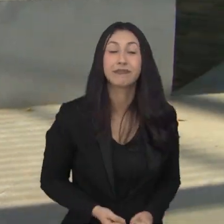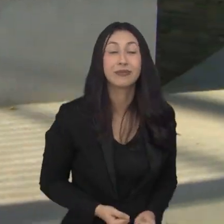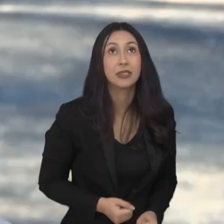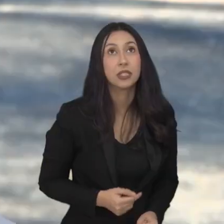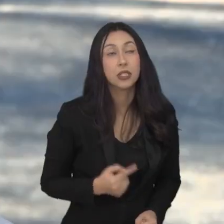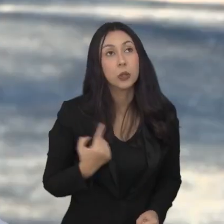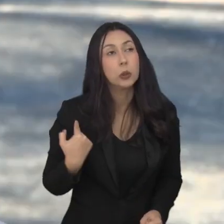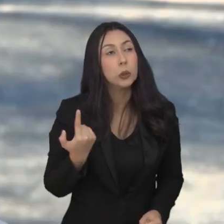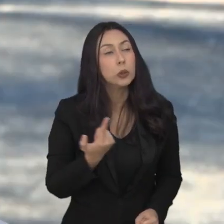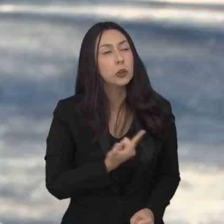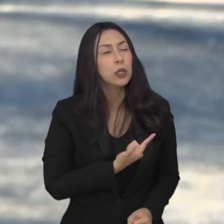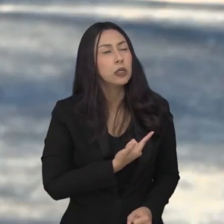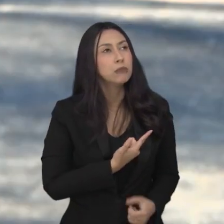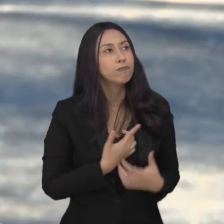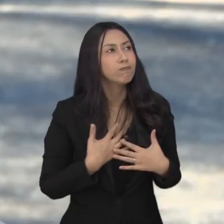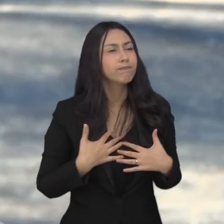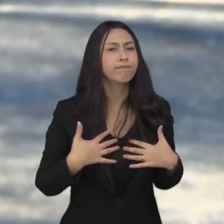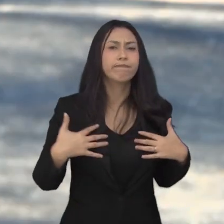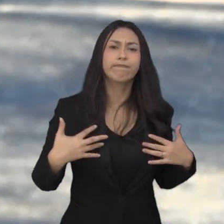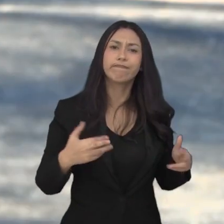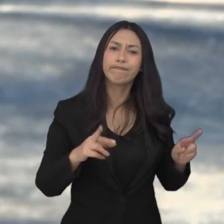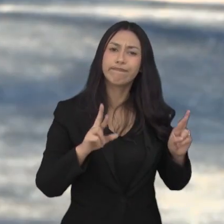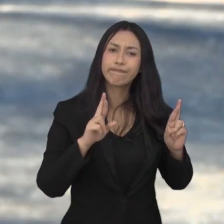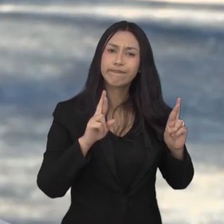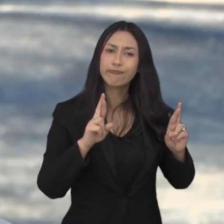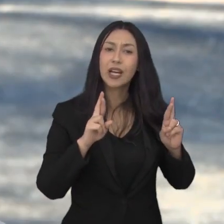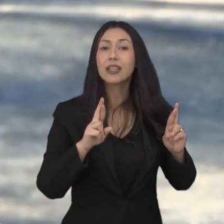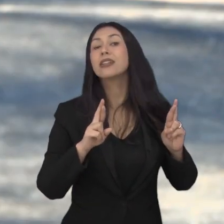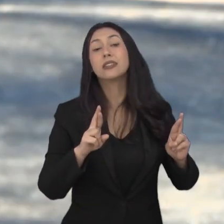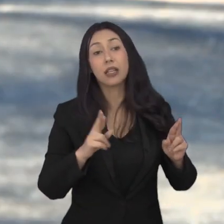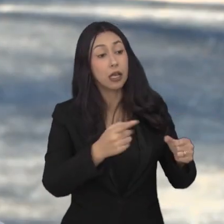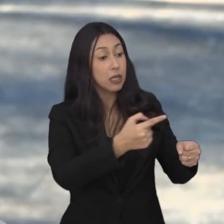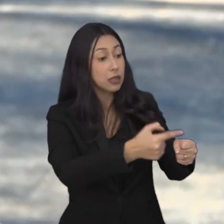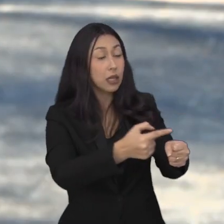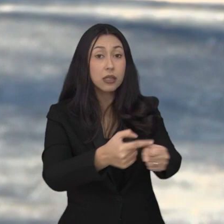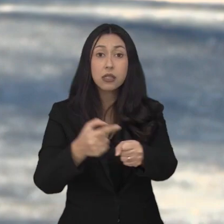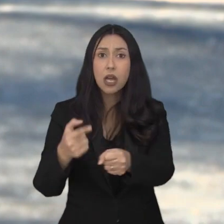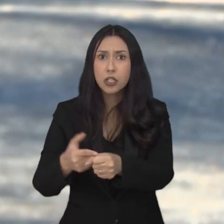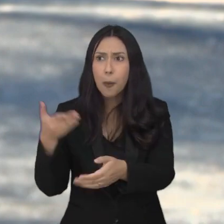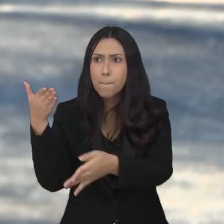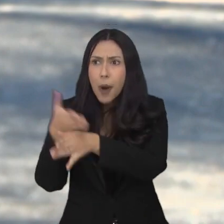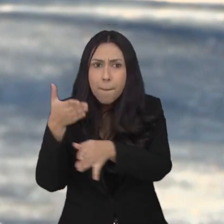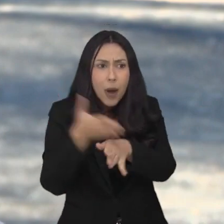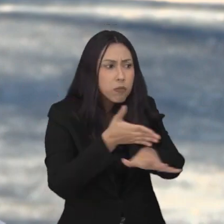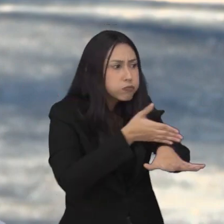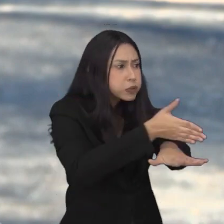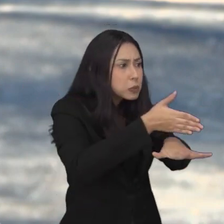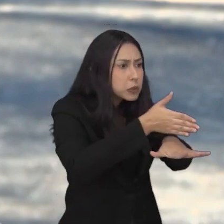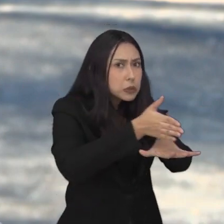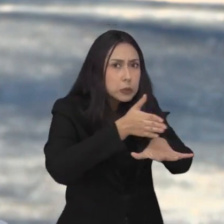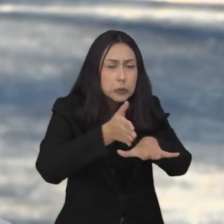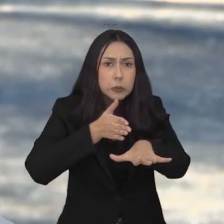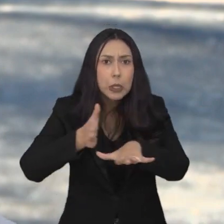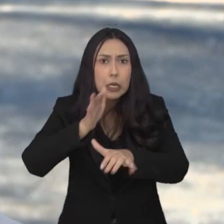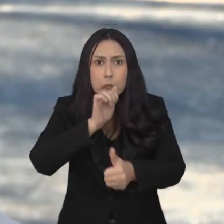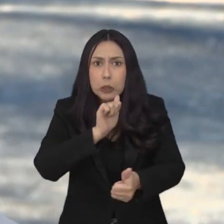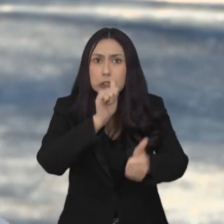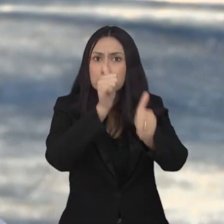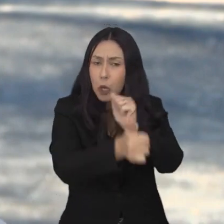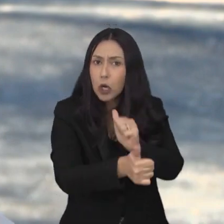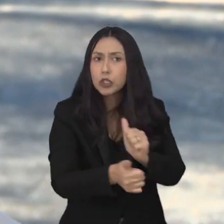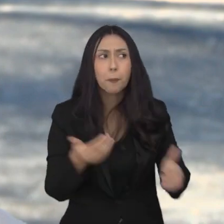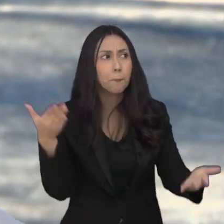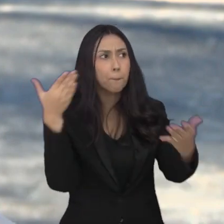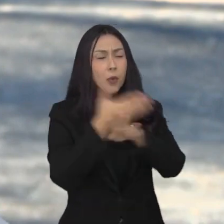mesmo? E isso para nós é um espelho, né? O nosso município em várias modalidades tem aí grandes